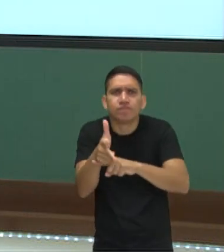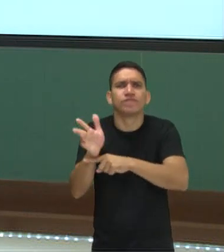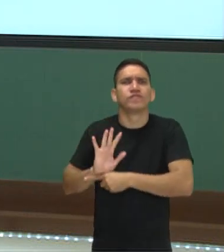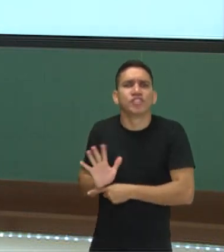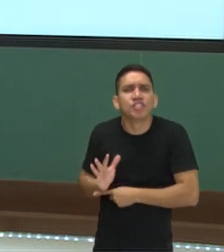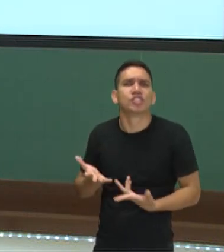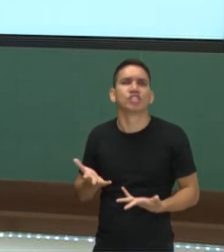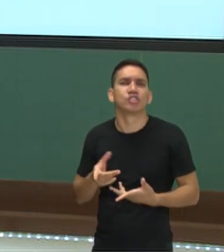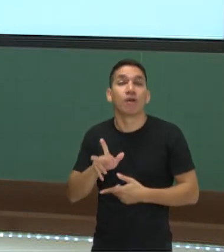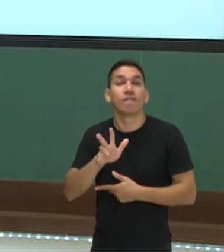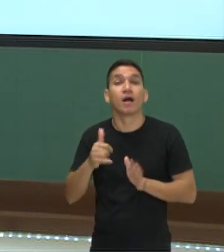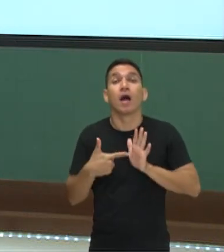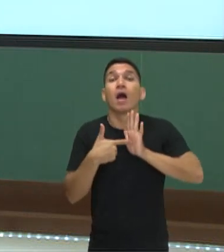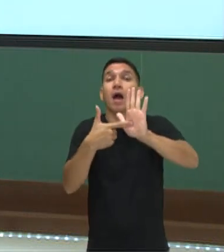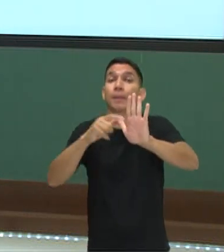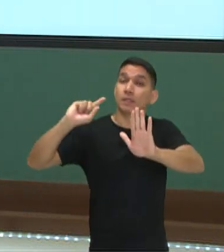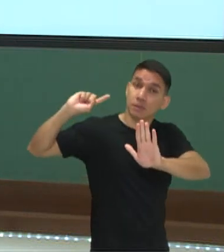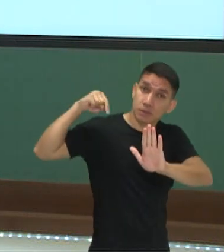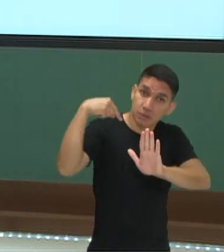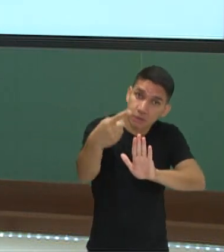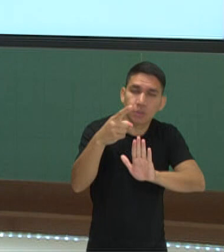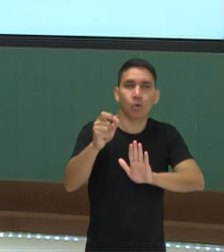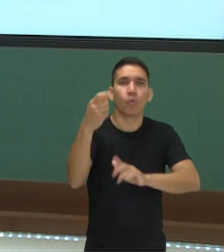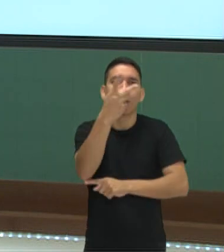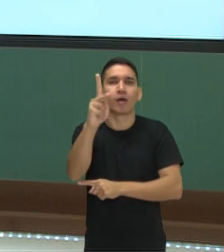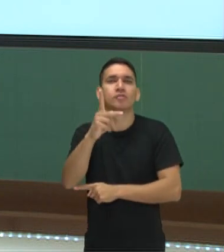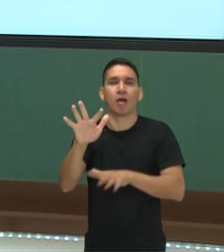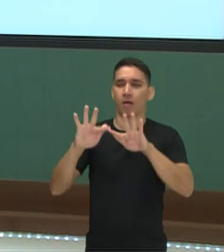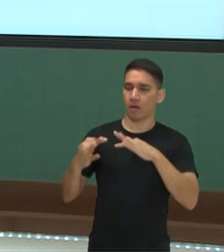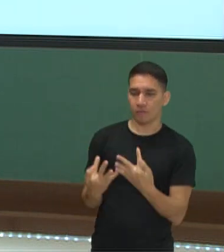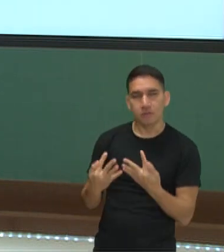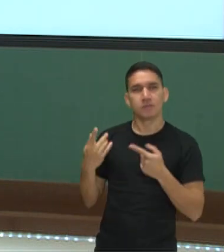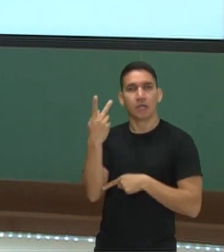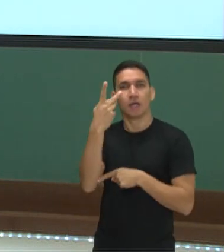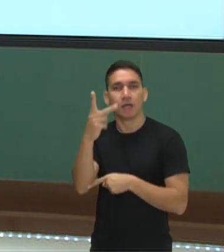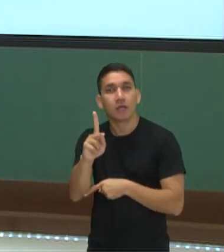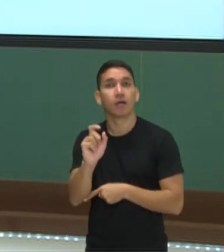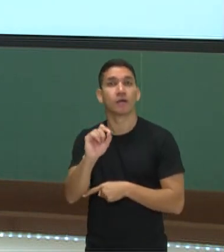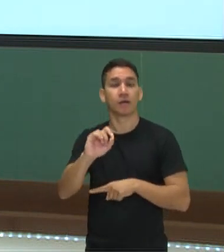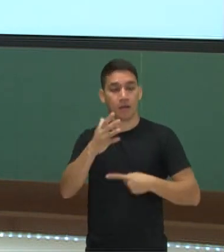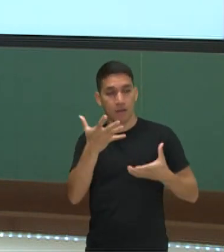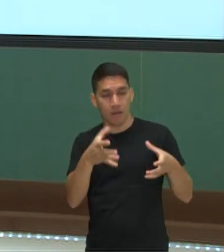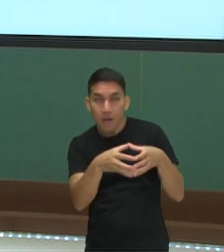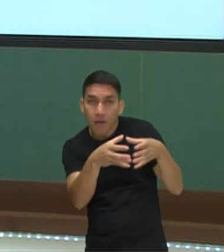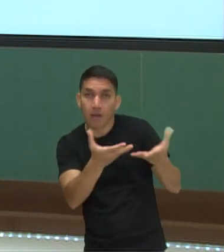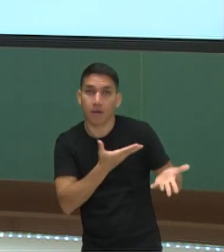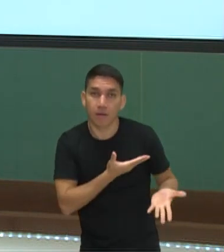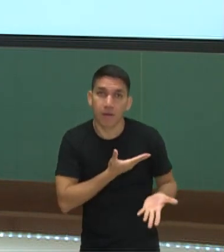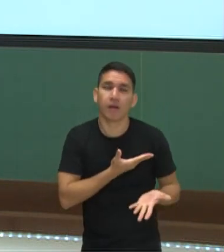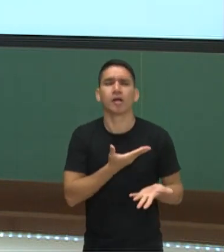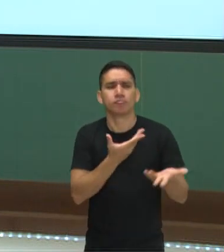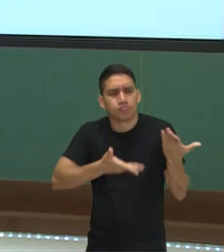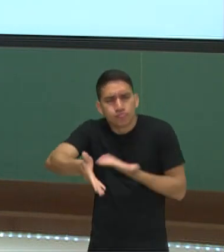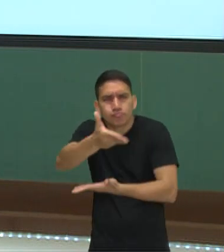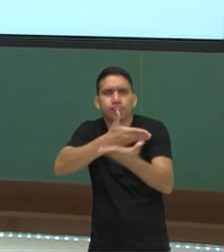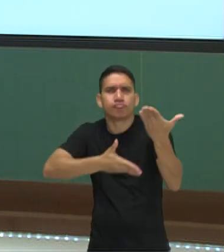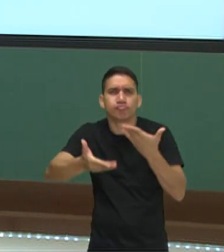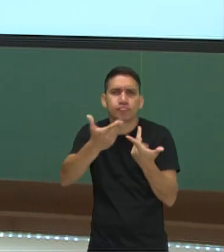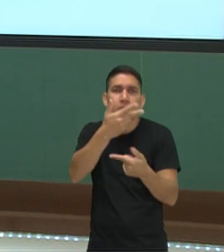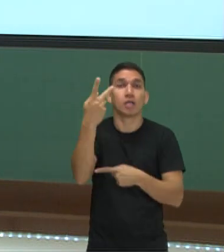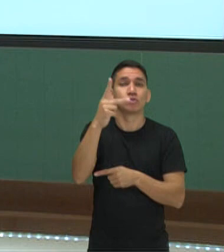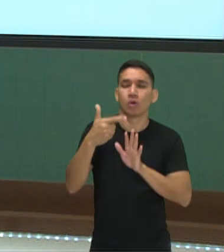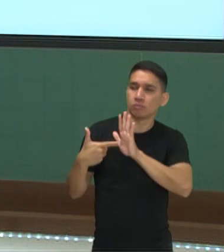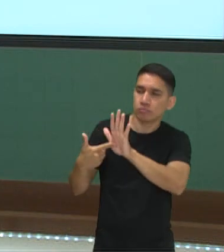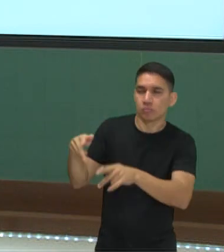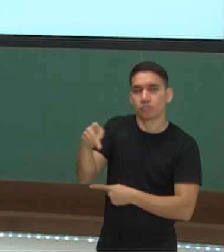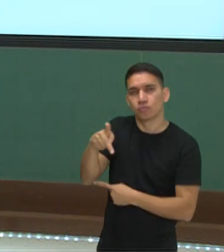vai apresentar depois para a sua família, para a sua turma, para os seus colegas, para a sua professora